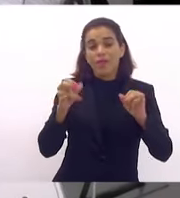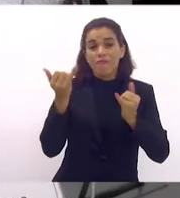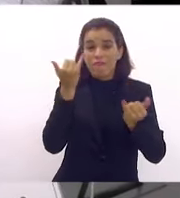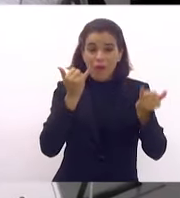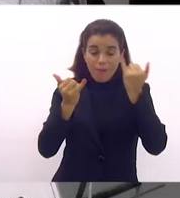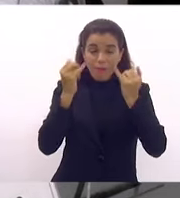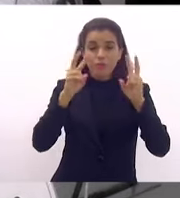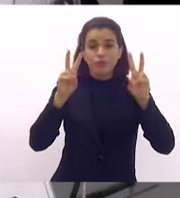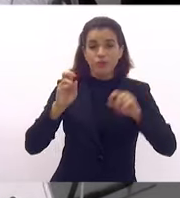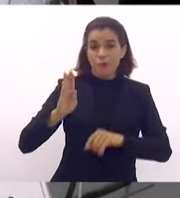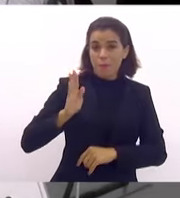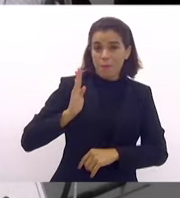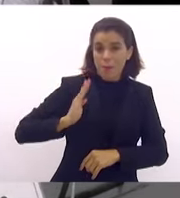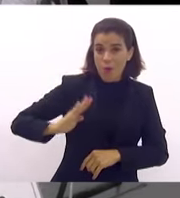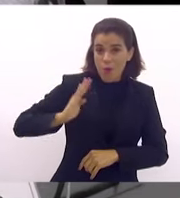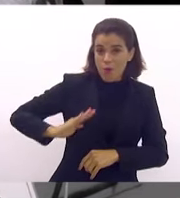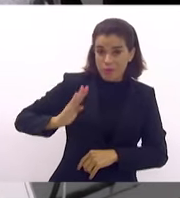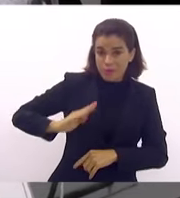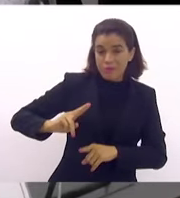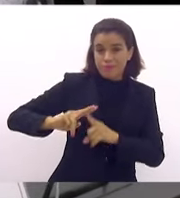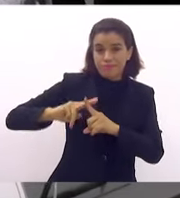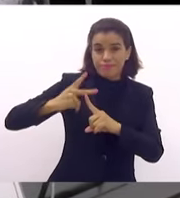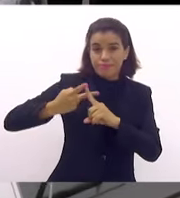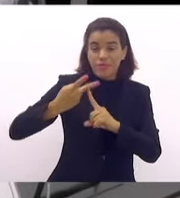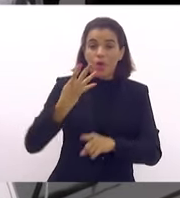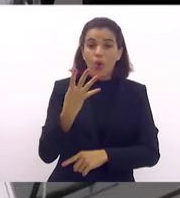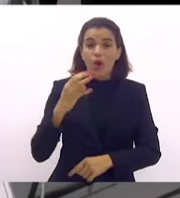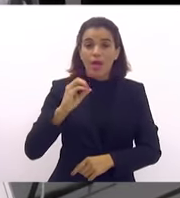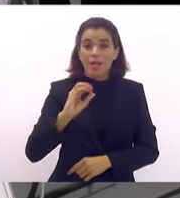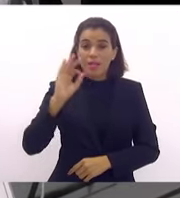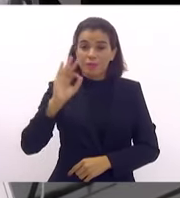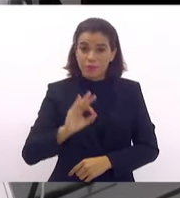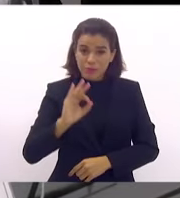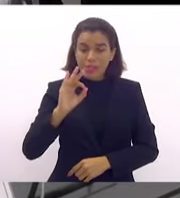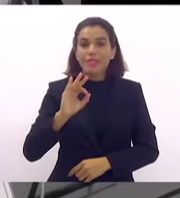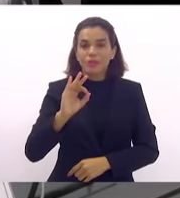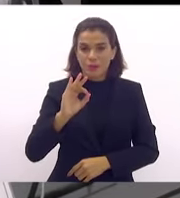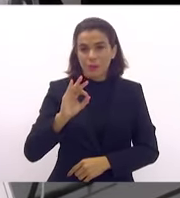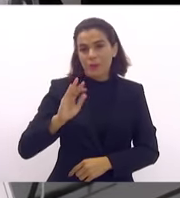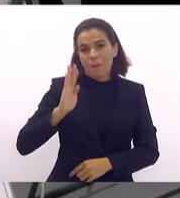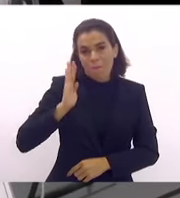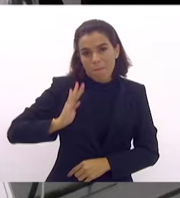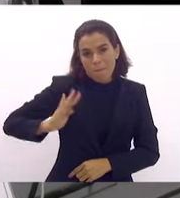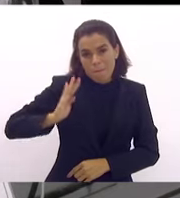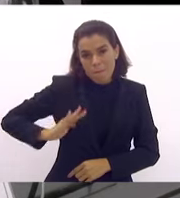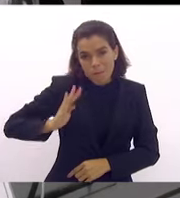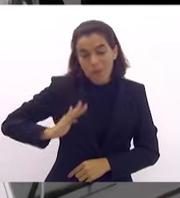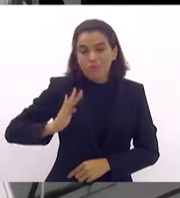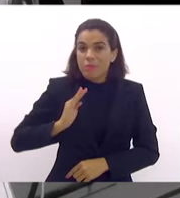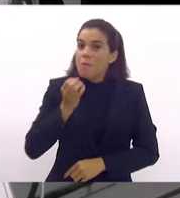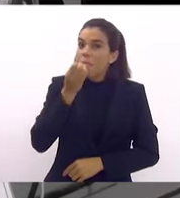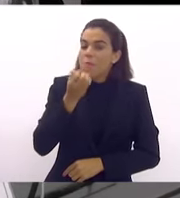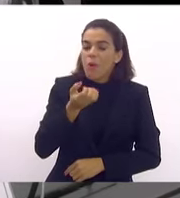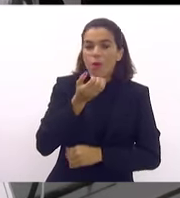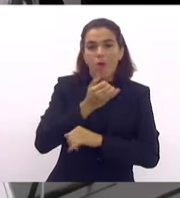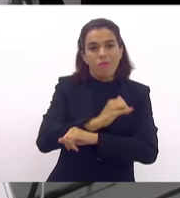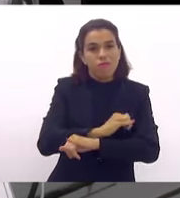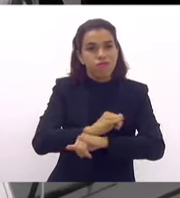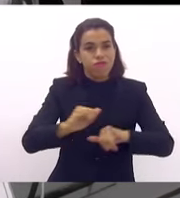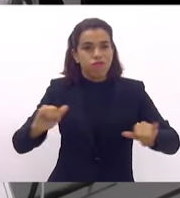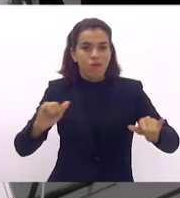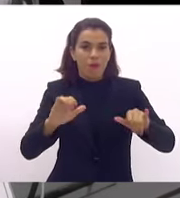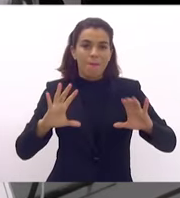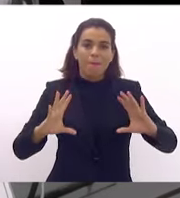da Fundação CCR, do consórcio EDERJ, em 40%, de maneira que a gente dê essa boa notícia também no fim do ano para